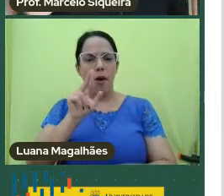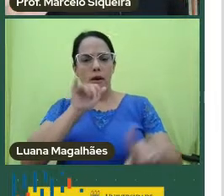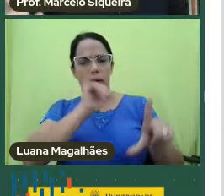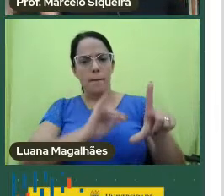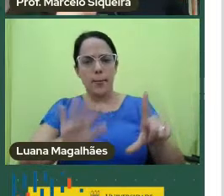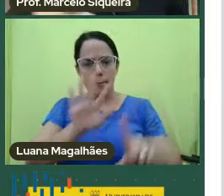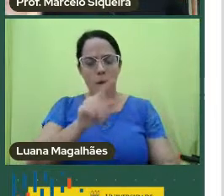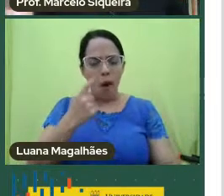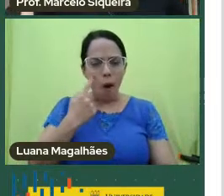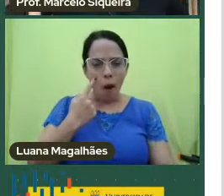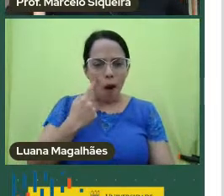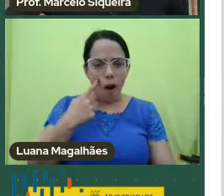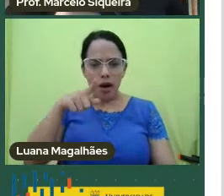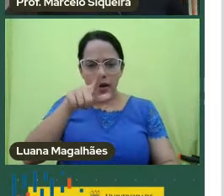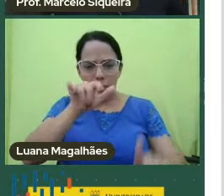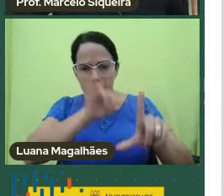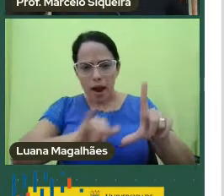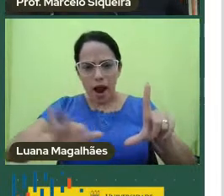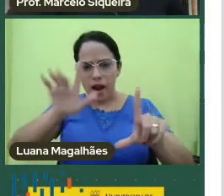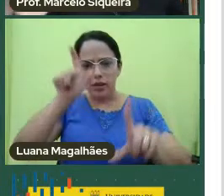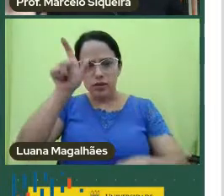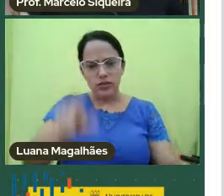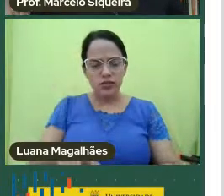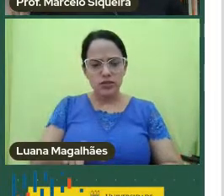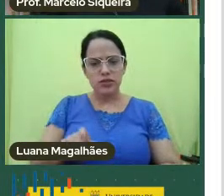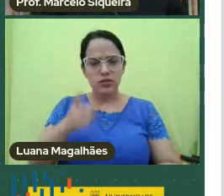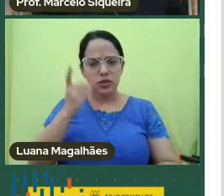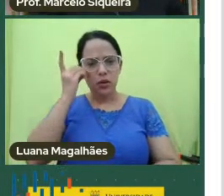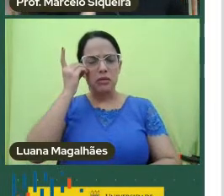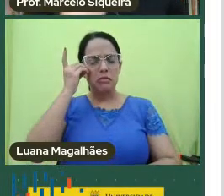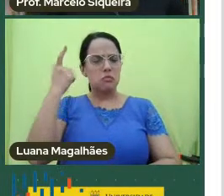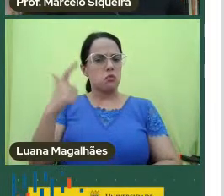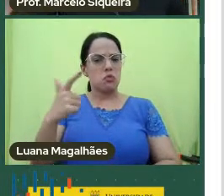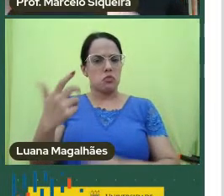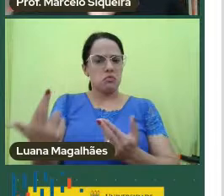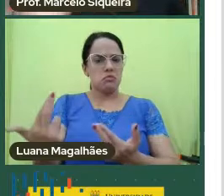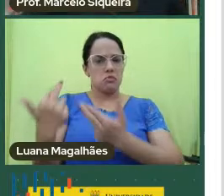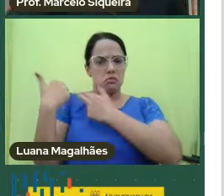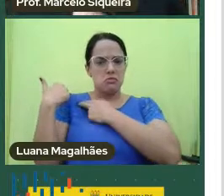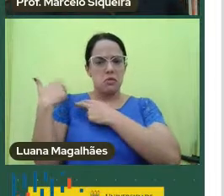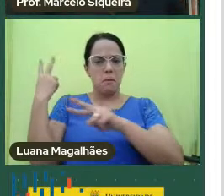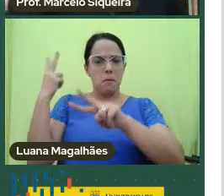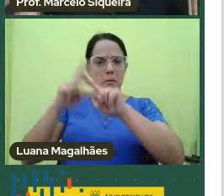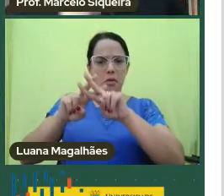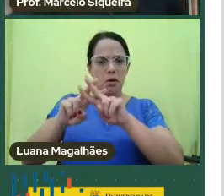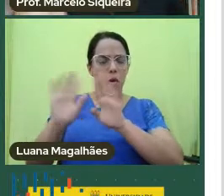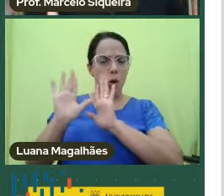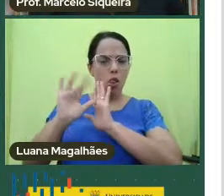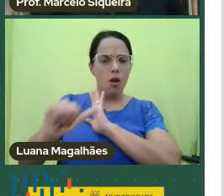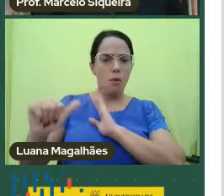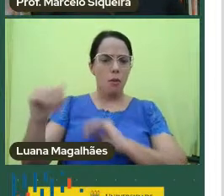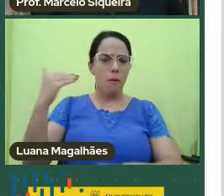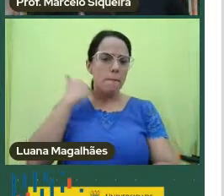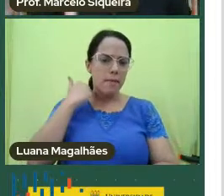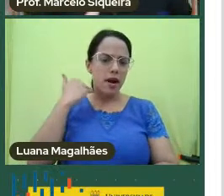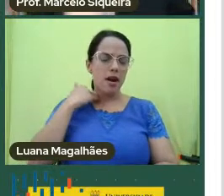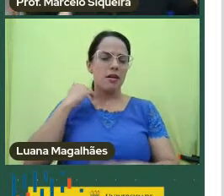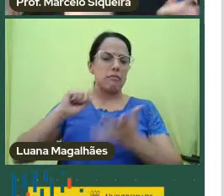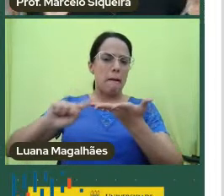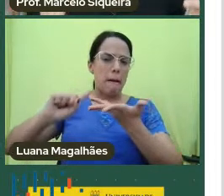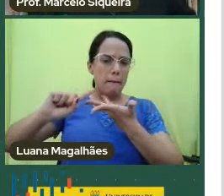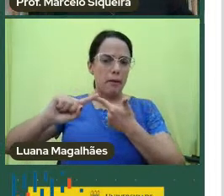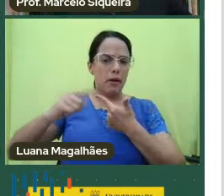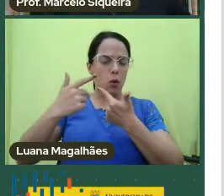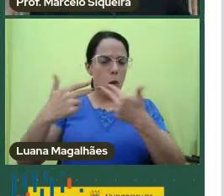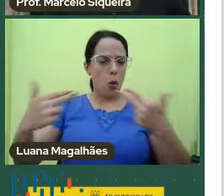falam: olha, como ela sempre foi irresponsável, ela presa porque roubou banco, porque fez isso, fez aquilo, e mesmo assim